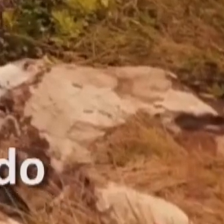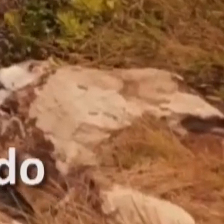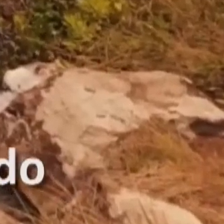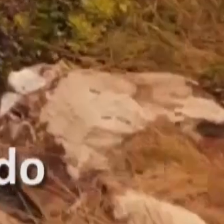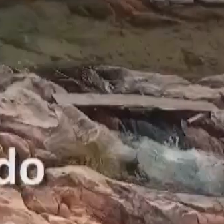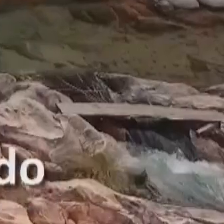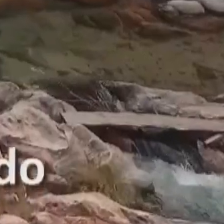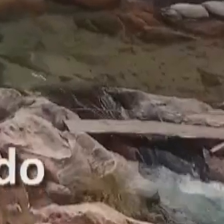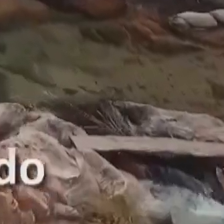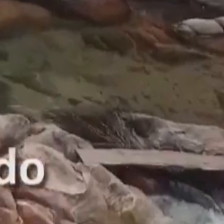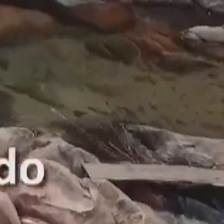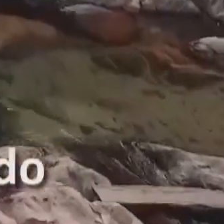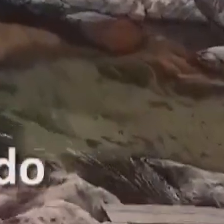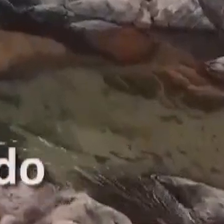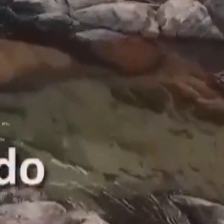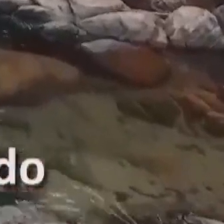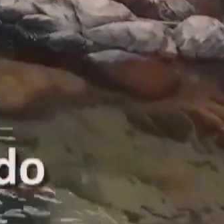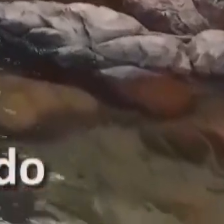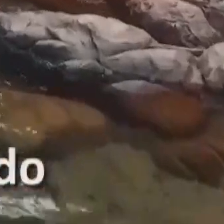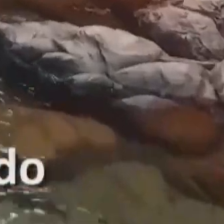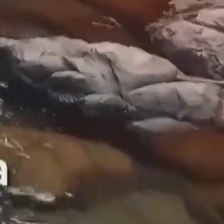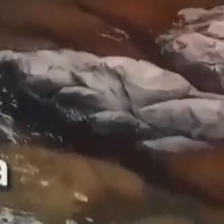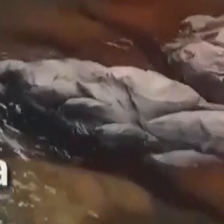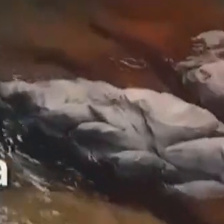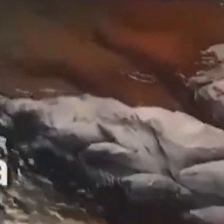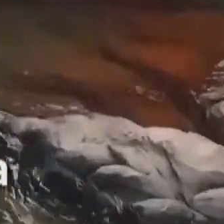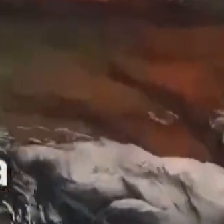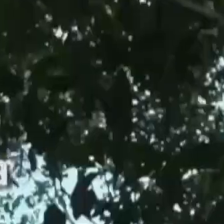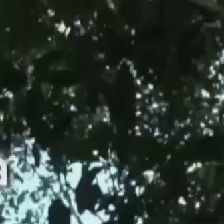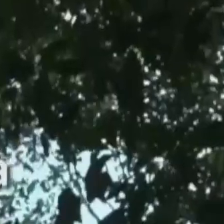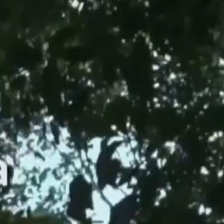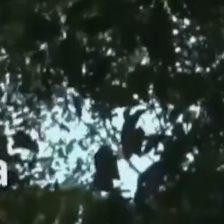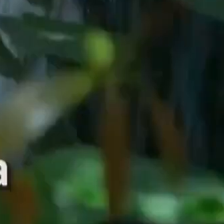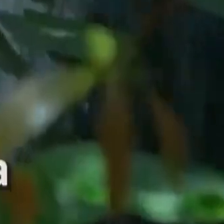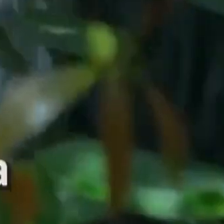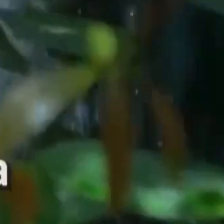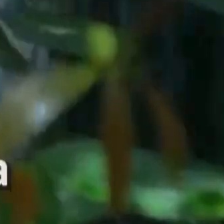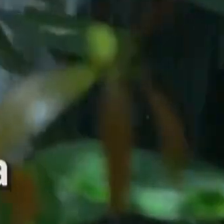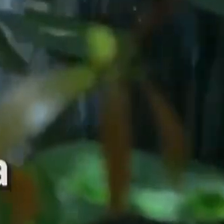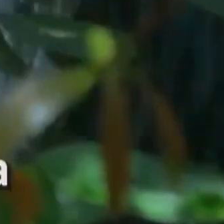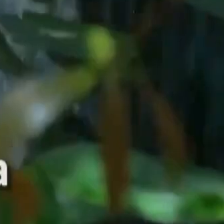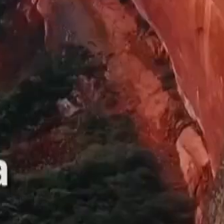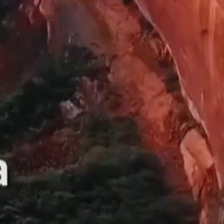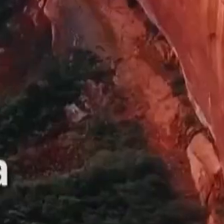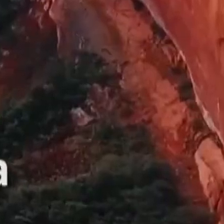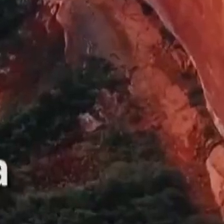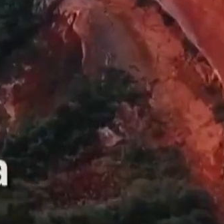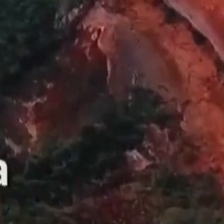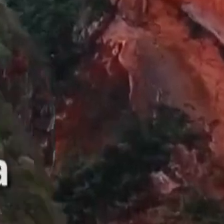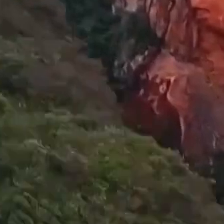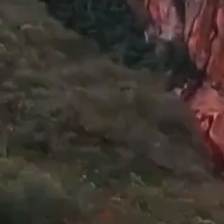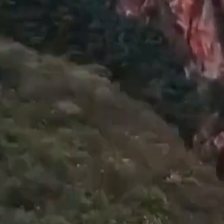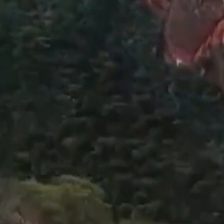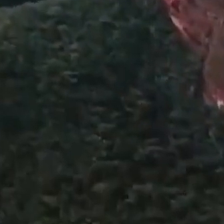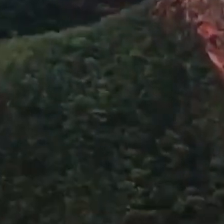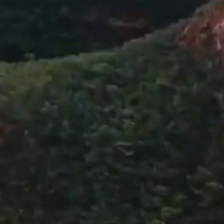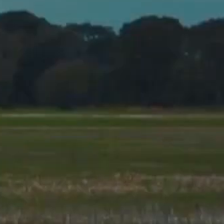Ao som do mar e a luz do céu profundo, fulguras, ó Brasil, florão da